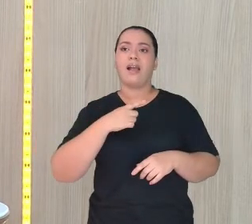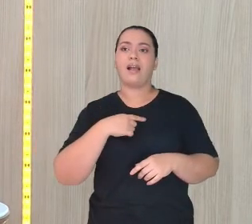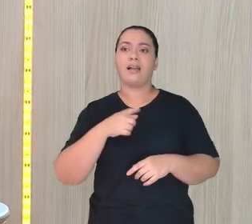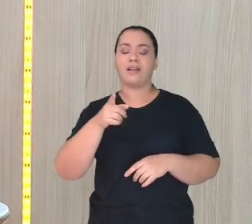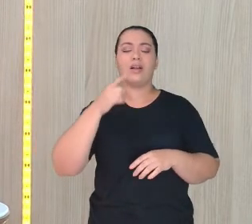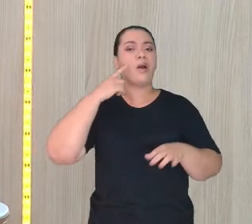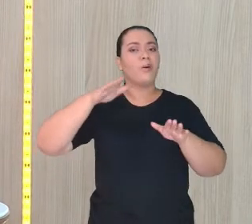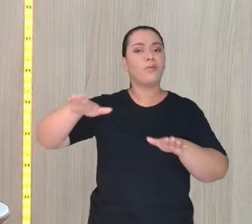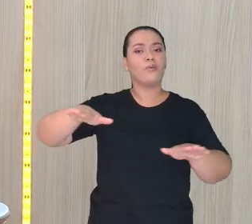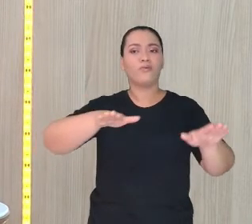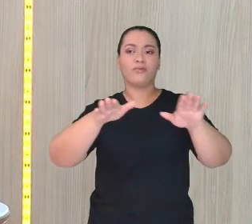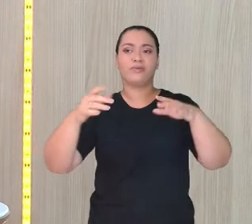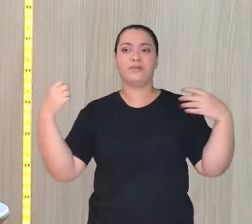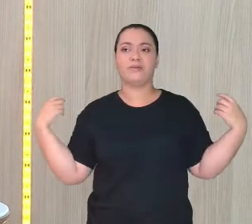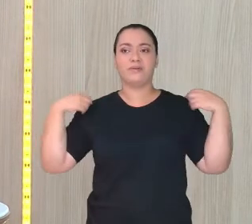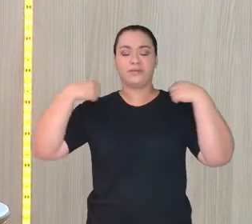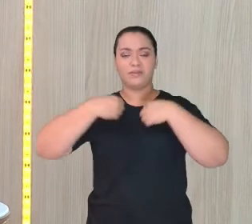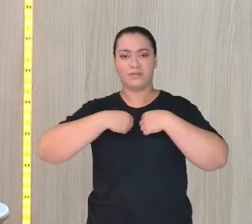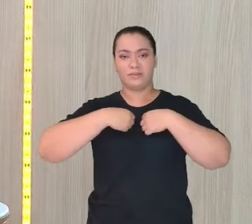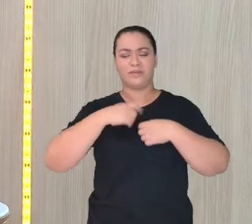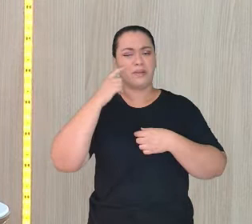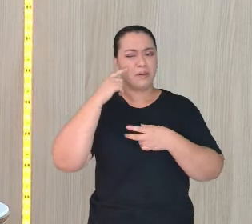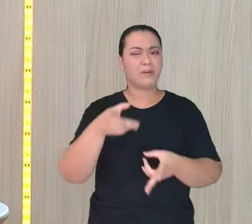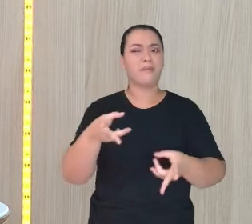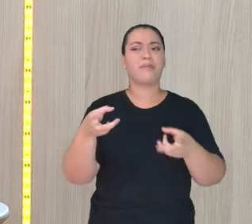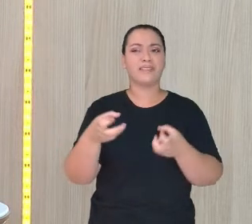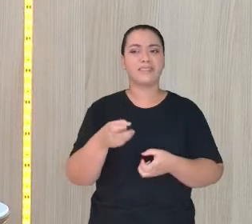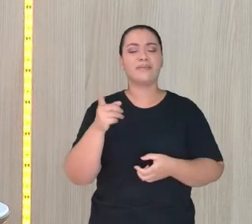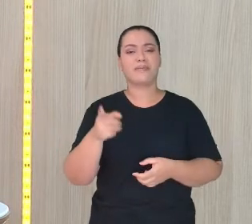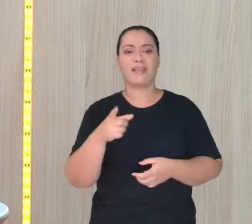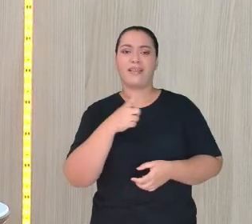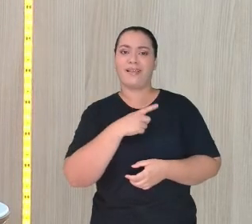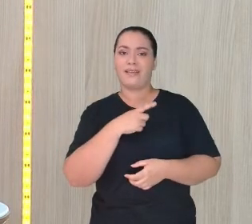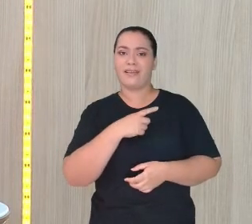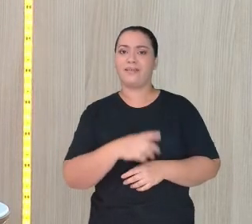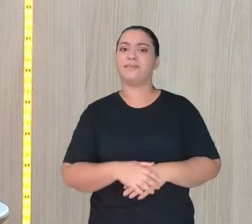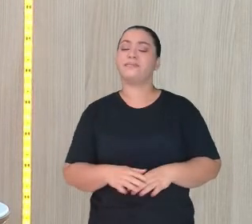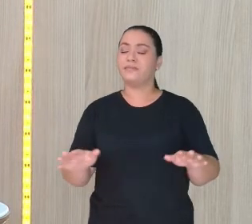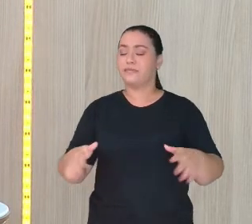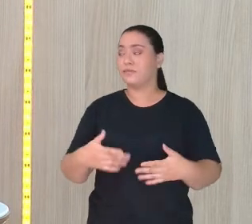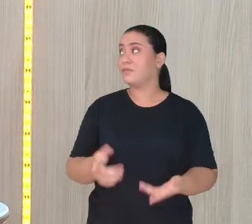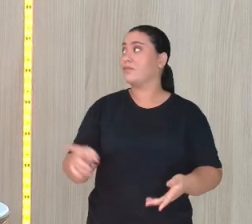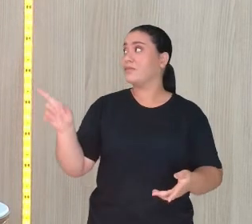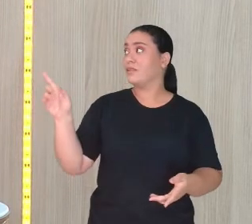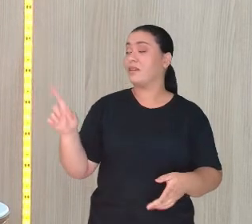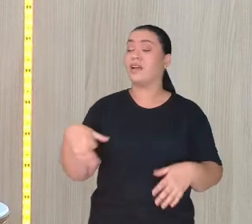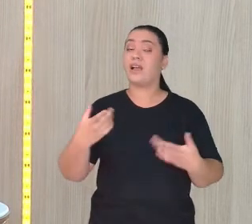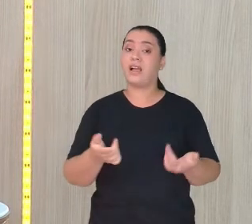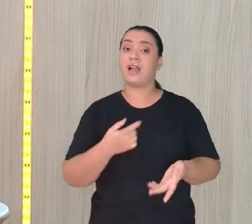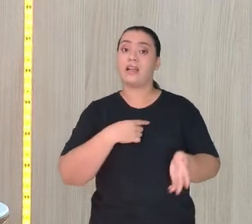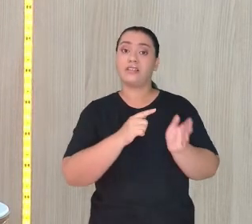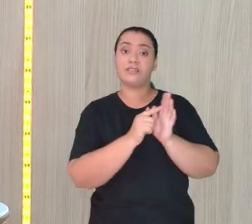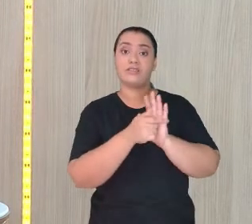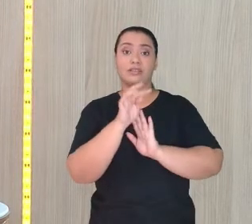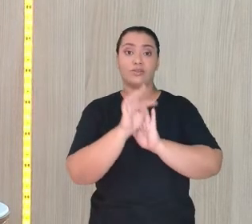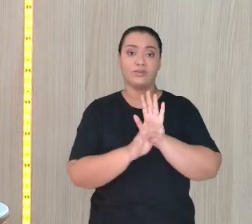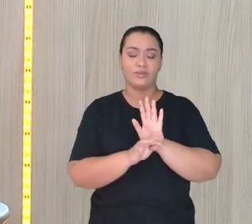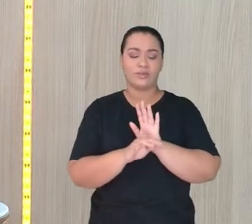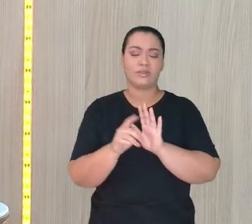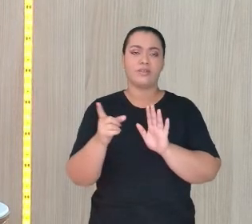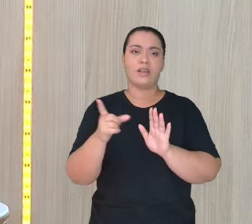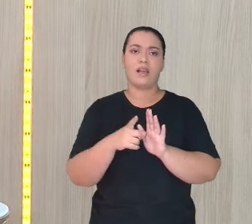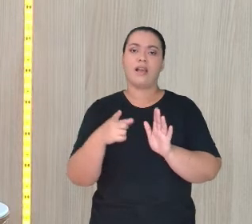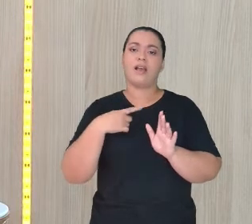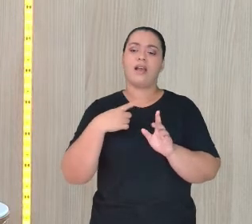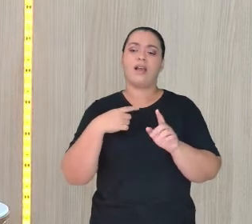professora bem Adriana. Eu não tinha perceber destacado. esses detalhes. É Então, quando verdade. estamos diante de um gênero textual, como o